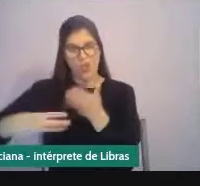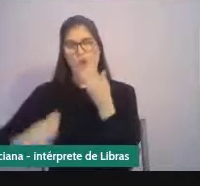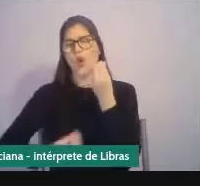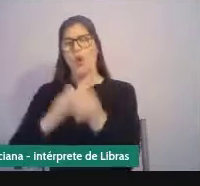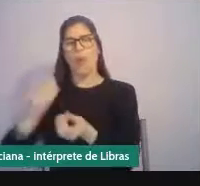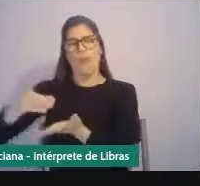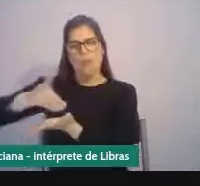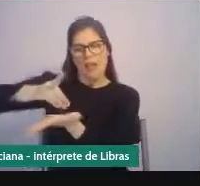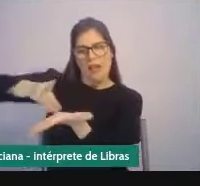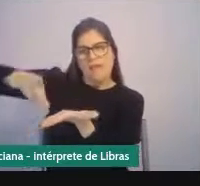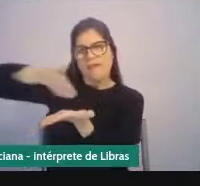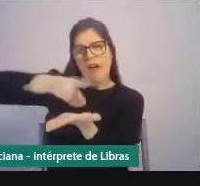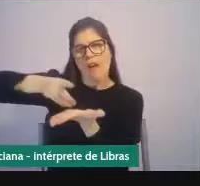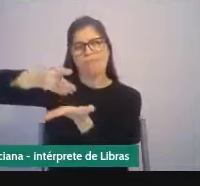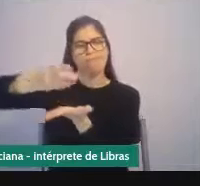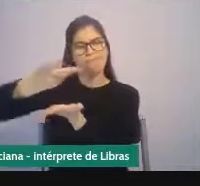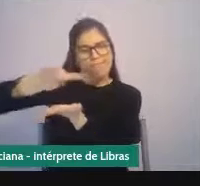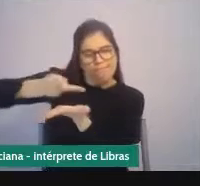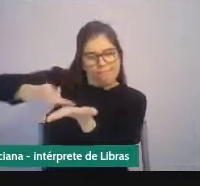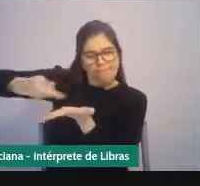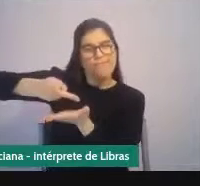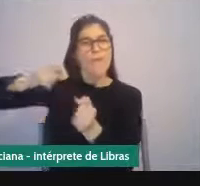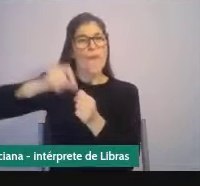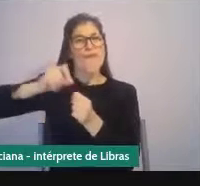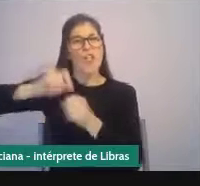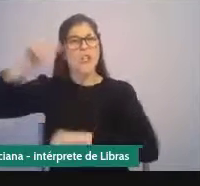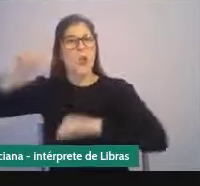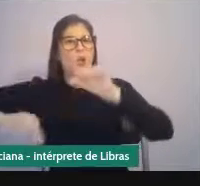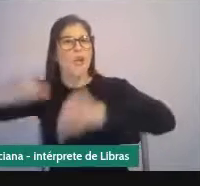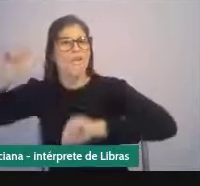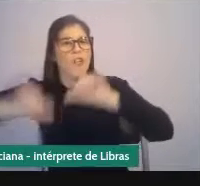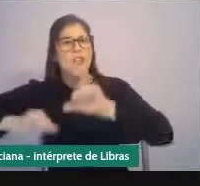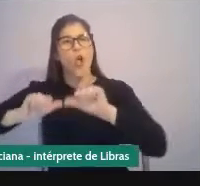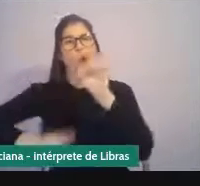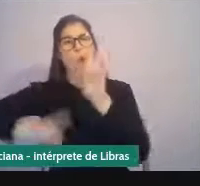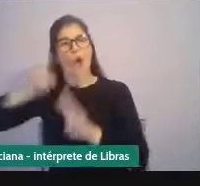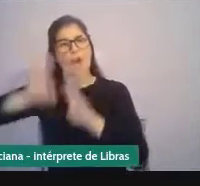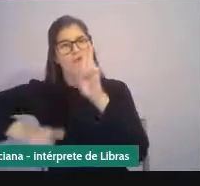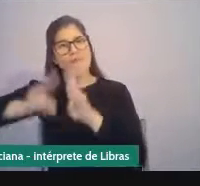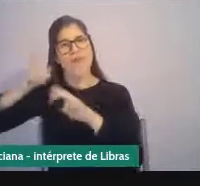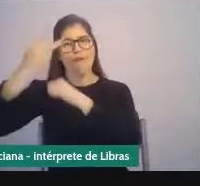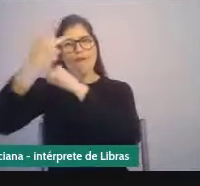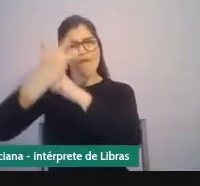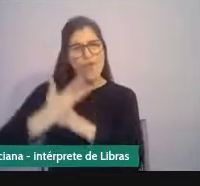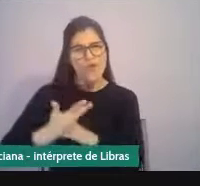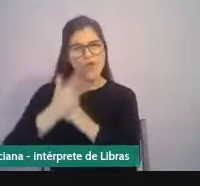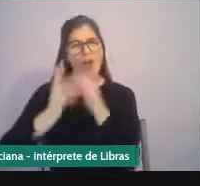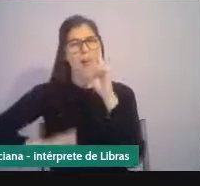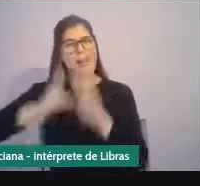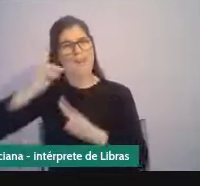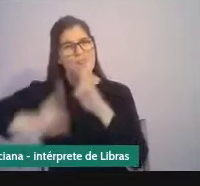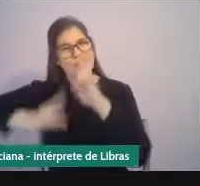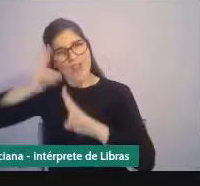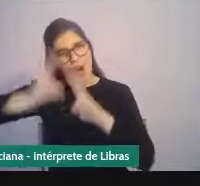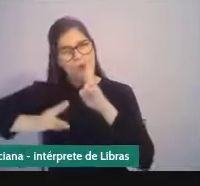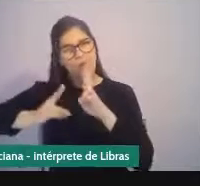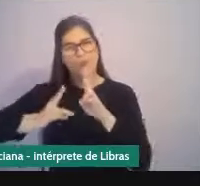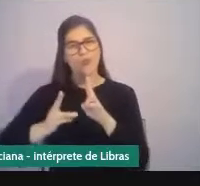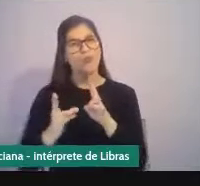modelos, passou a organizar a qualificação, a edição desses vídeos compartilhados pelos professores,